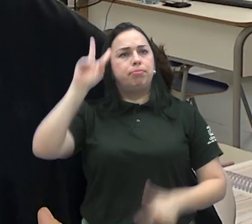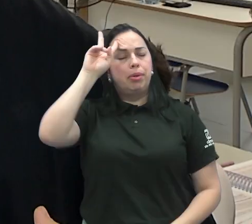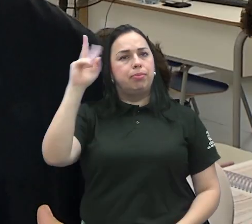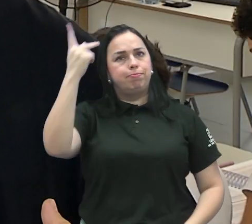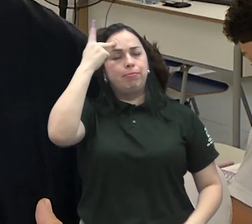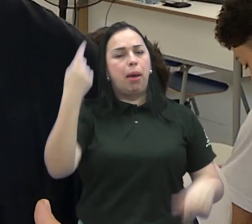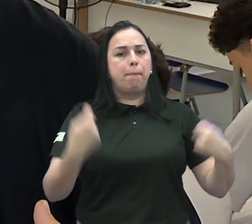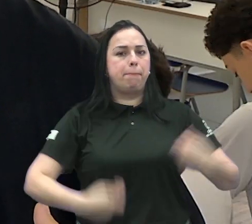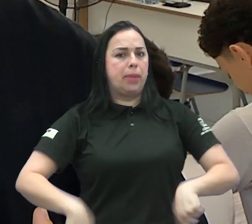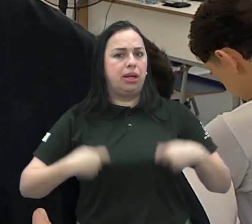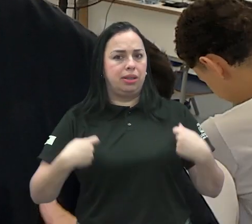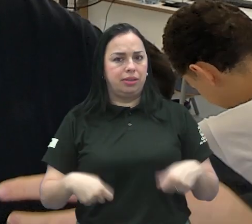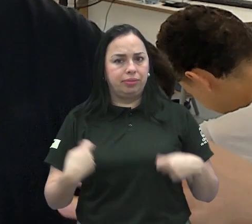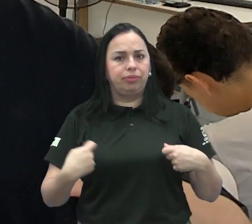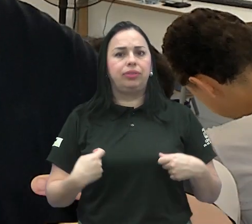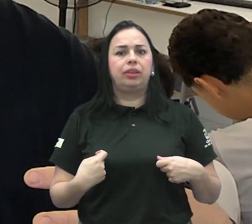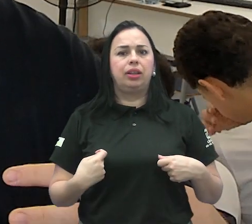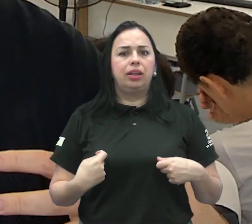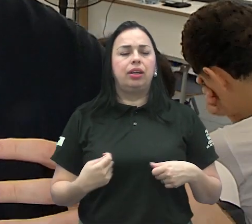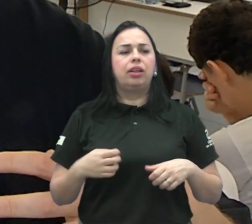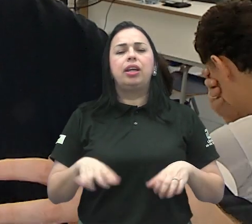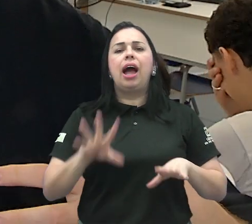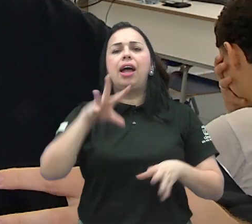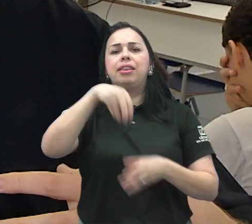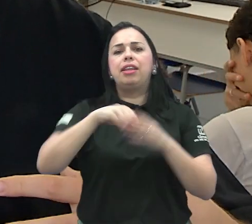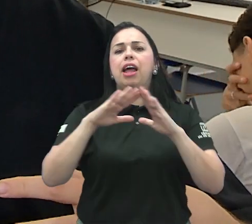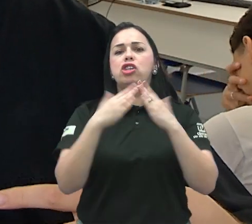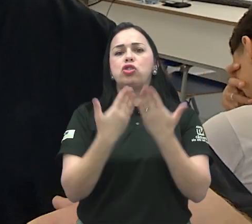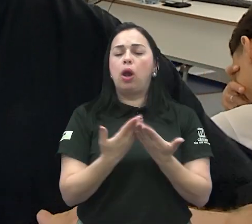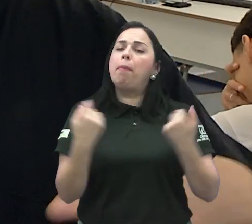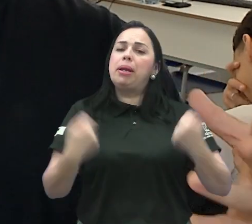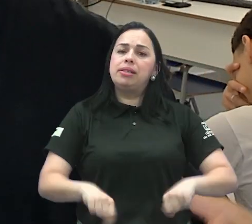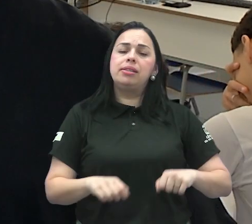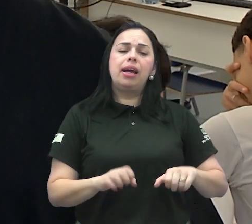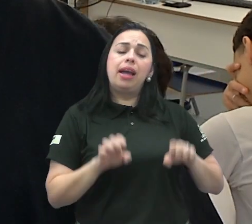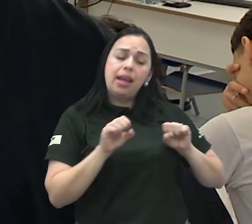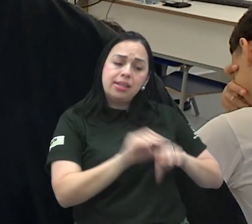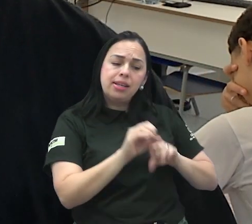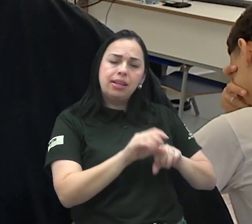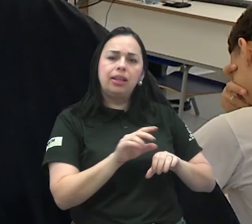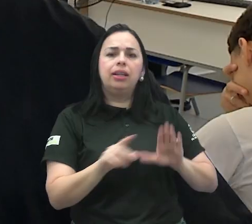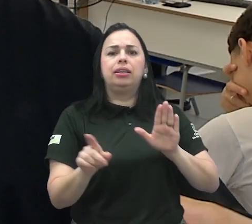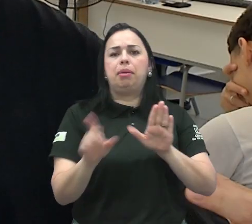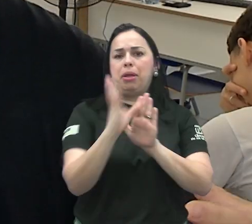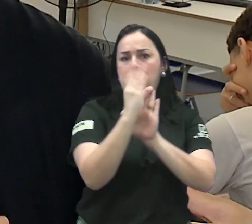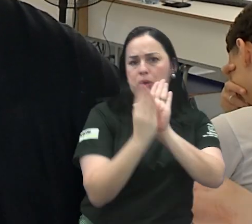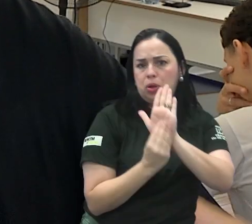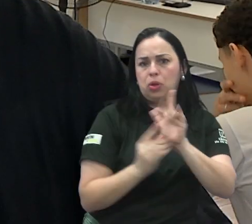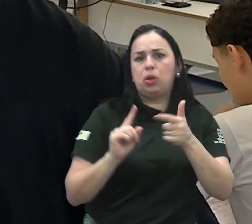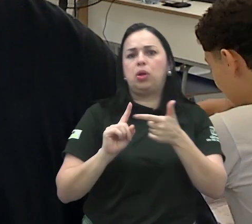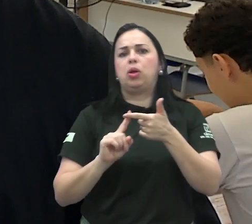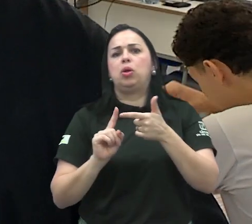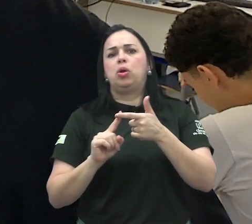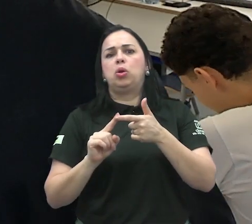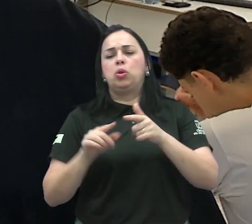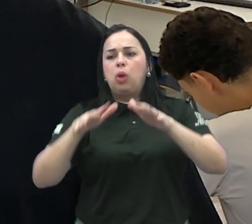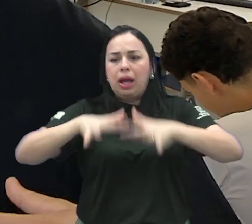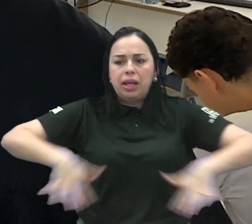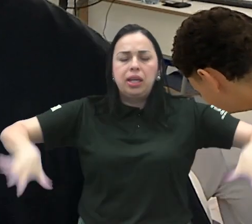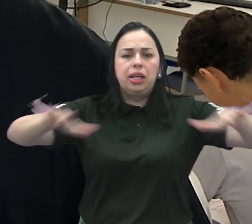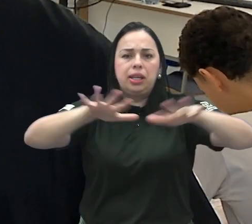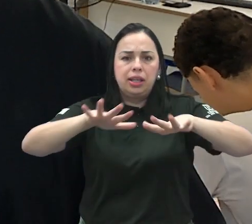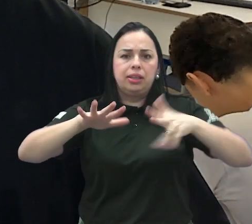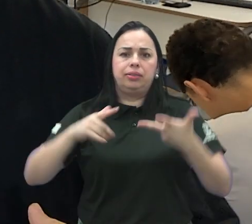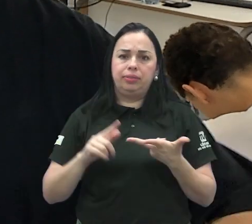escola, de repensar a estrutura da escola como um todo mesmo, do currículo